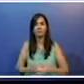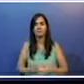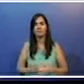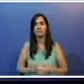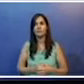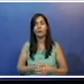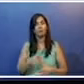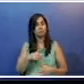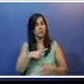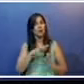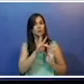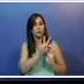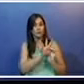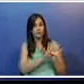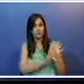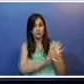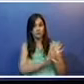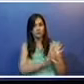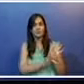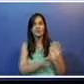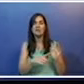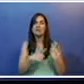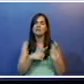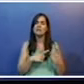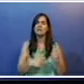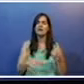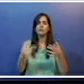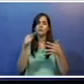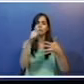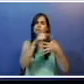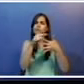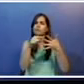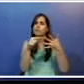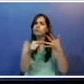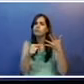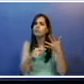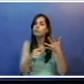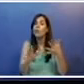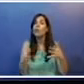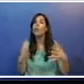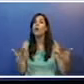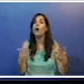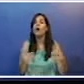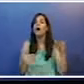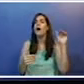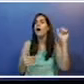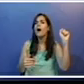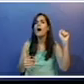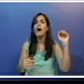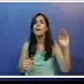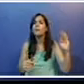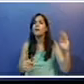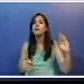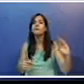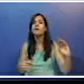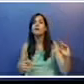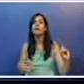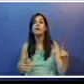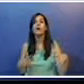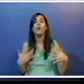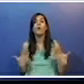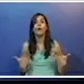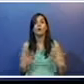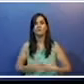pequeno texto e nós temos 5 alternativas. E aí, o que que vocês acham? Qual a alternativa